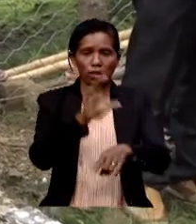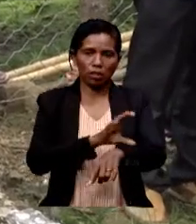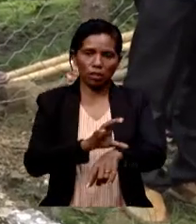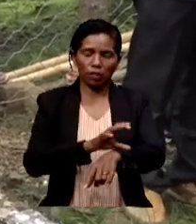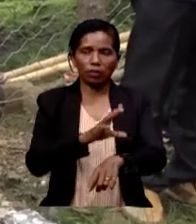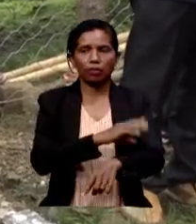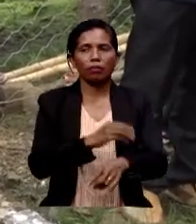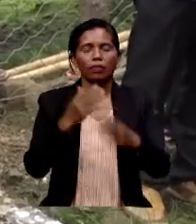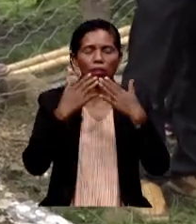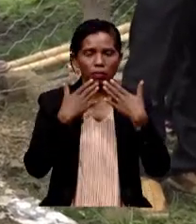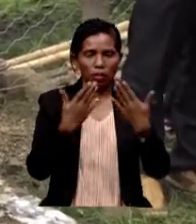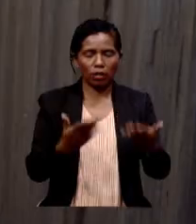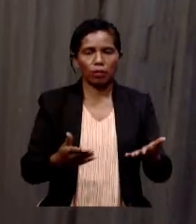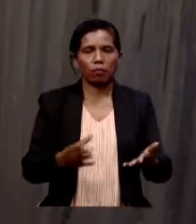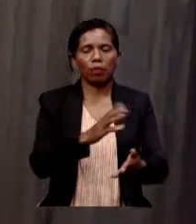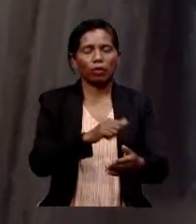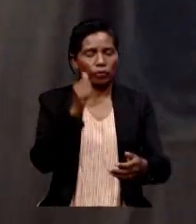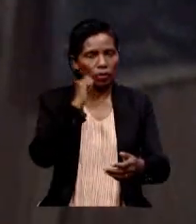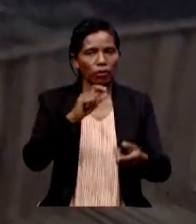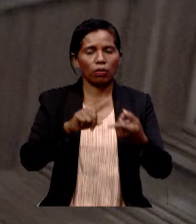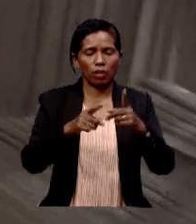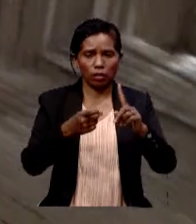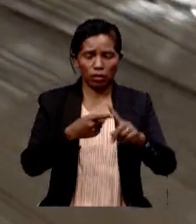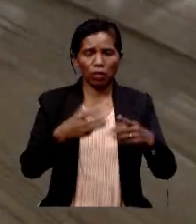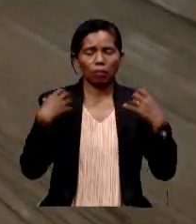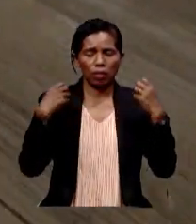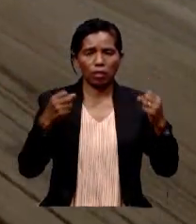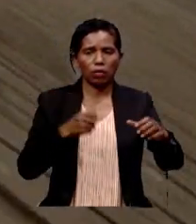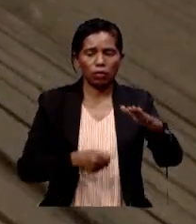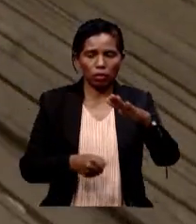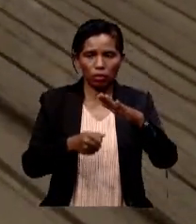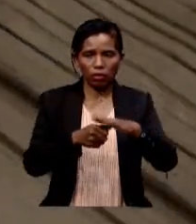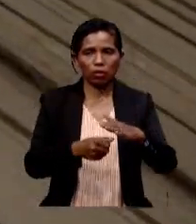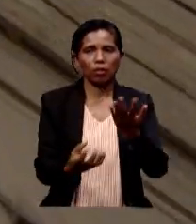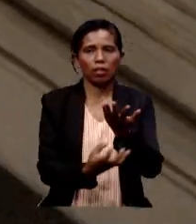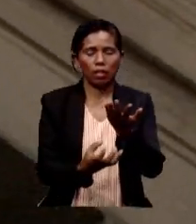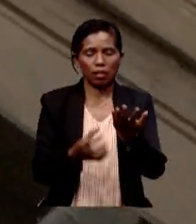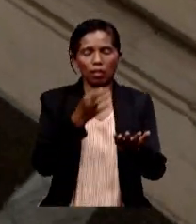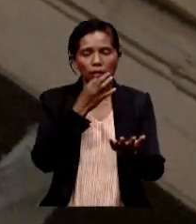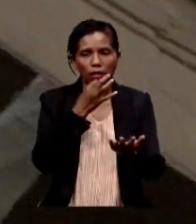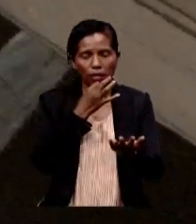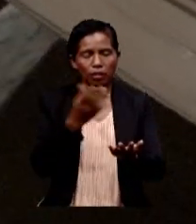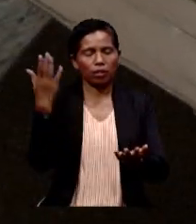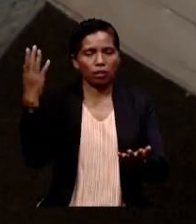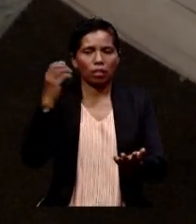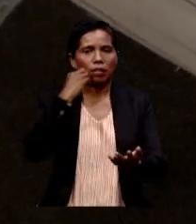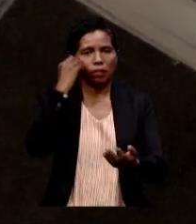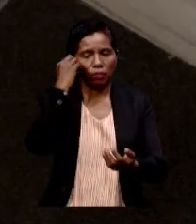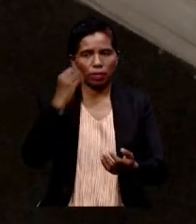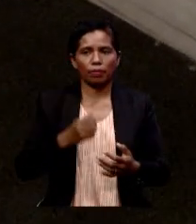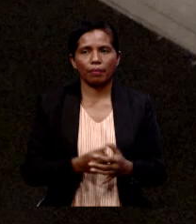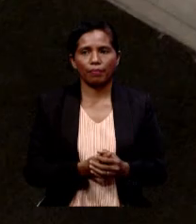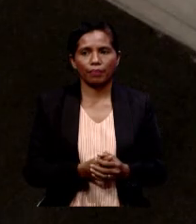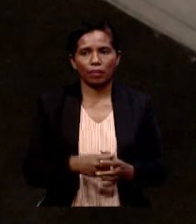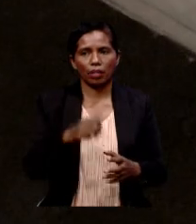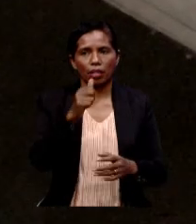Bairoina, onde afeta o malo que serne bem brani, onde luta no subarnia, no teina han durante subar e a saudosa nia uma.